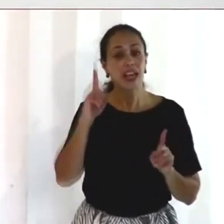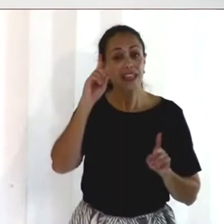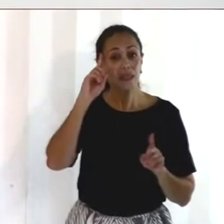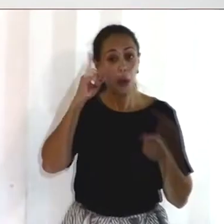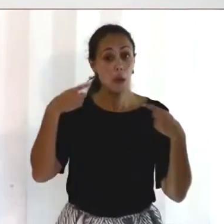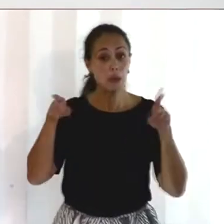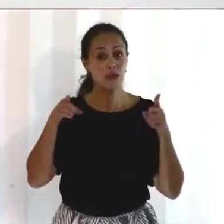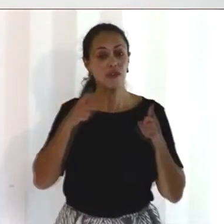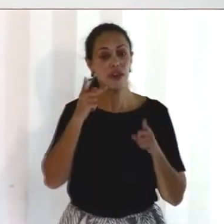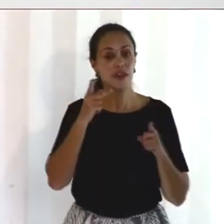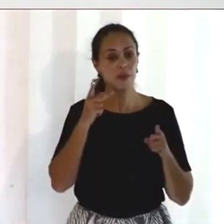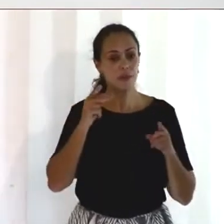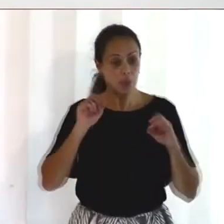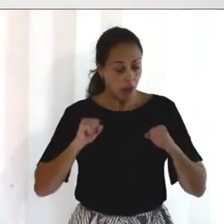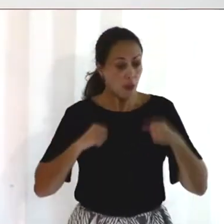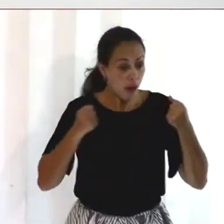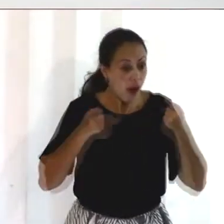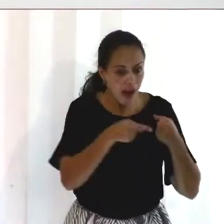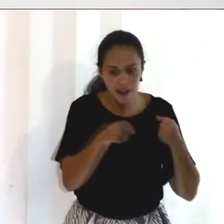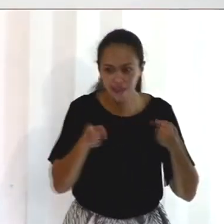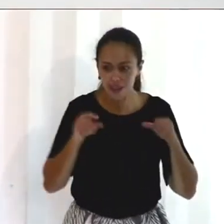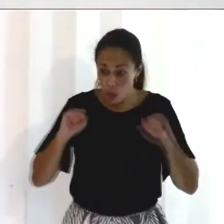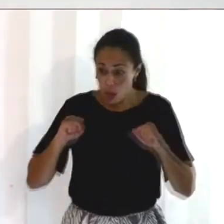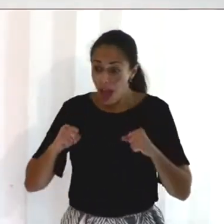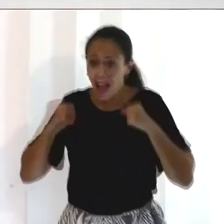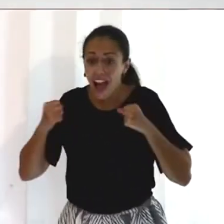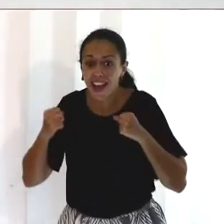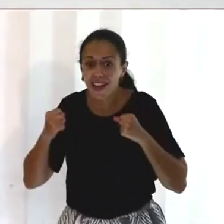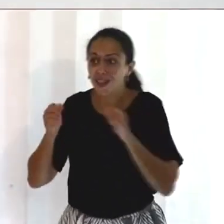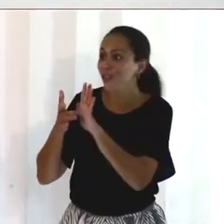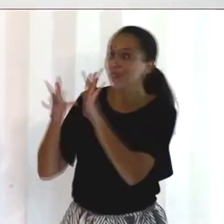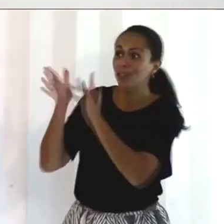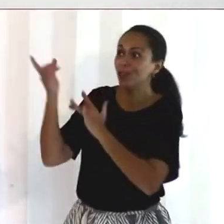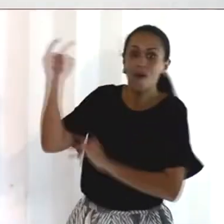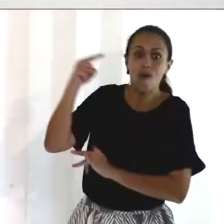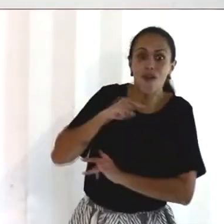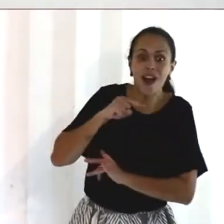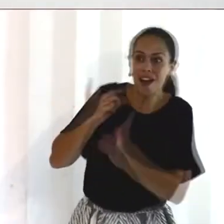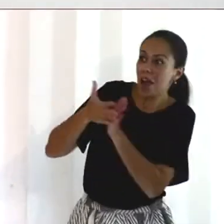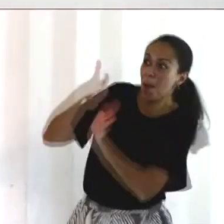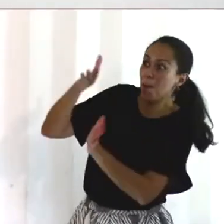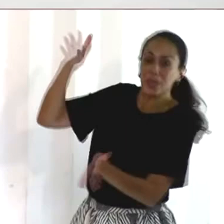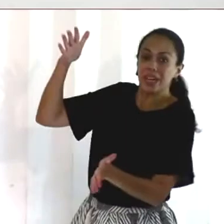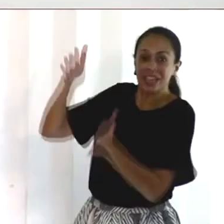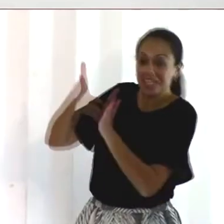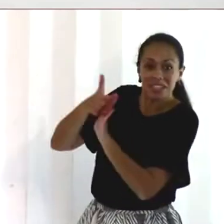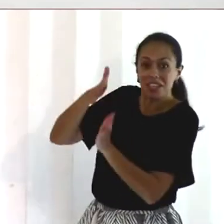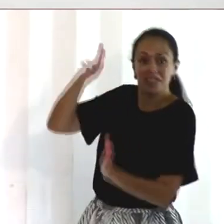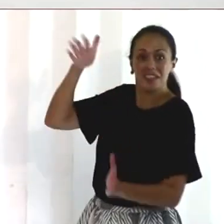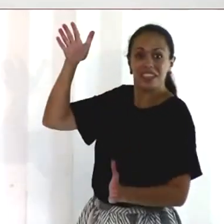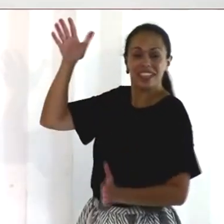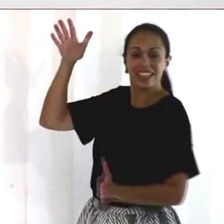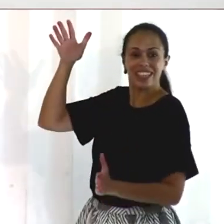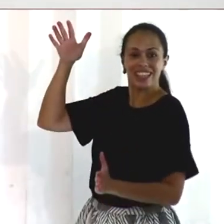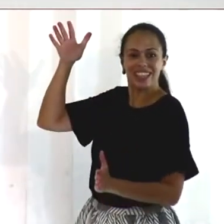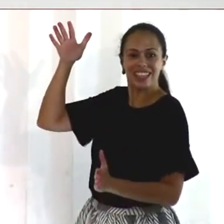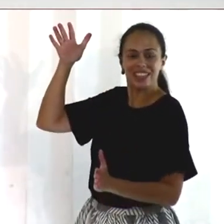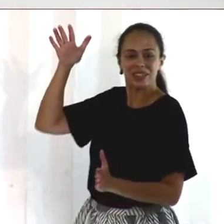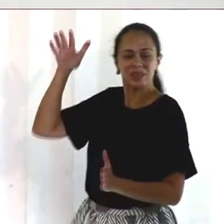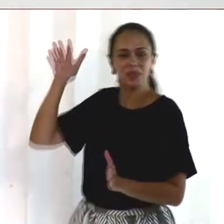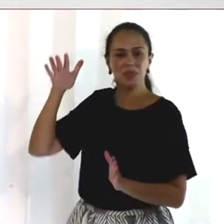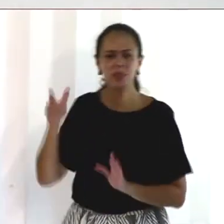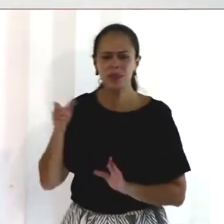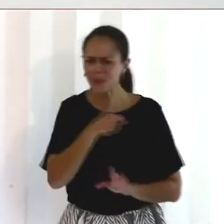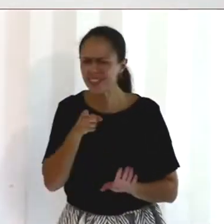que o Senhor já vem, a glória do Senhor já brilha, brilha sobre ti, sobre nós. Os mais antigos